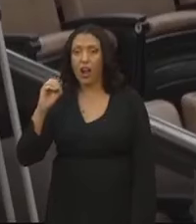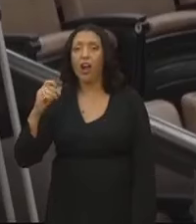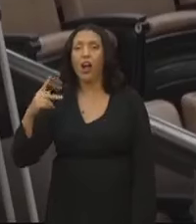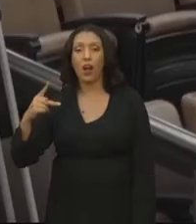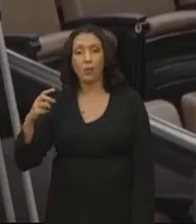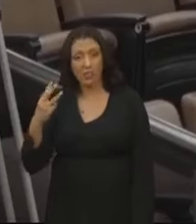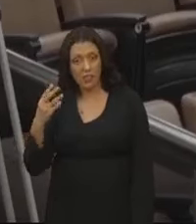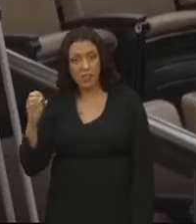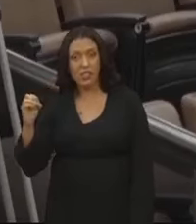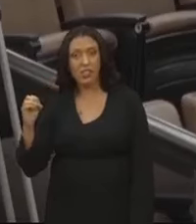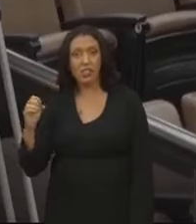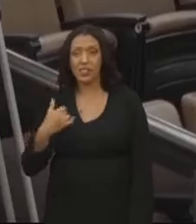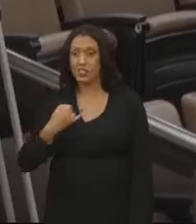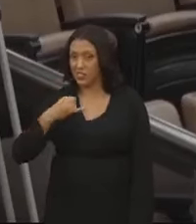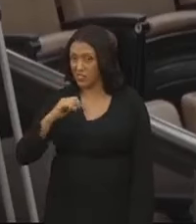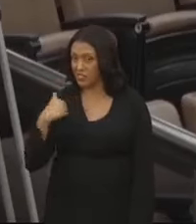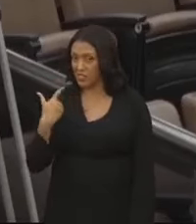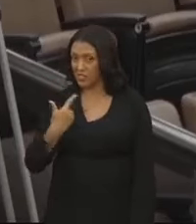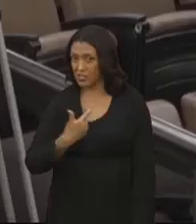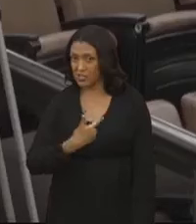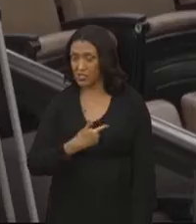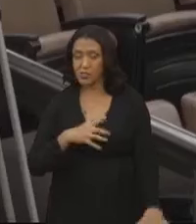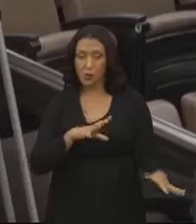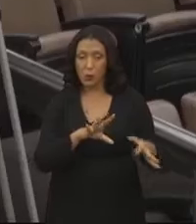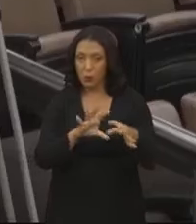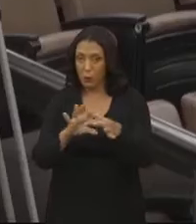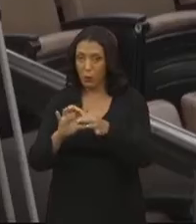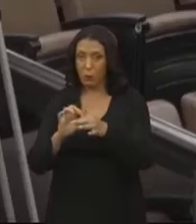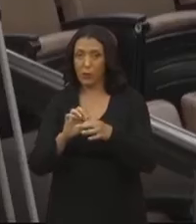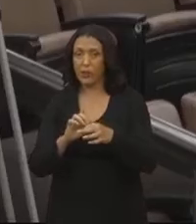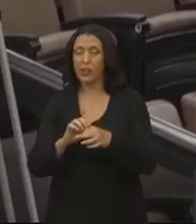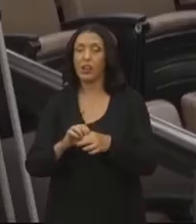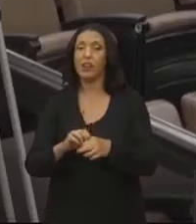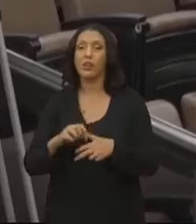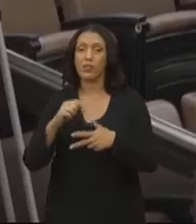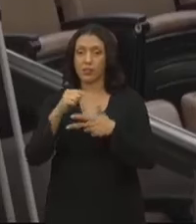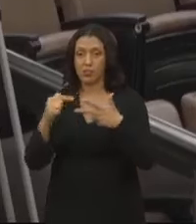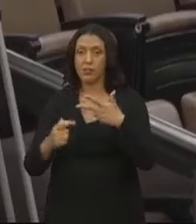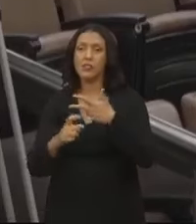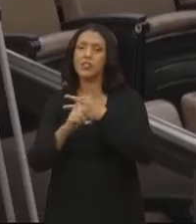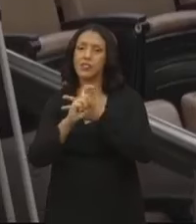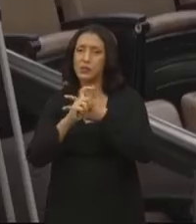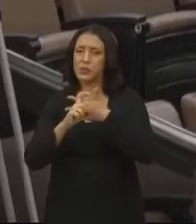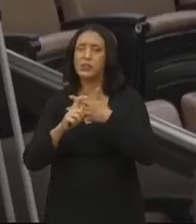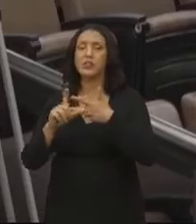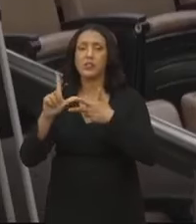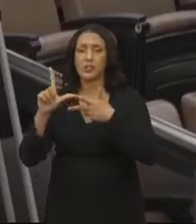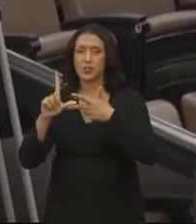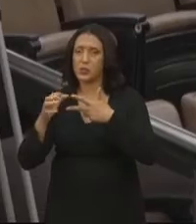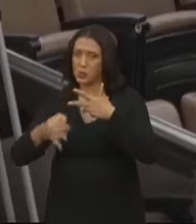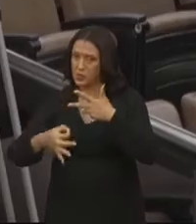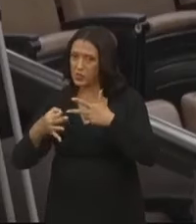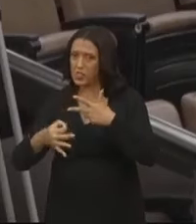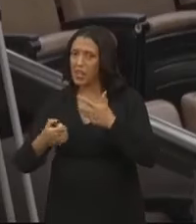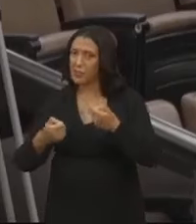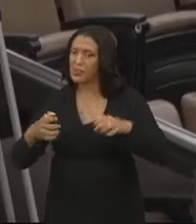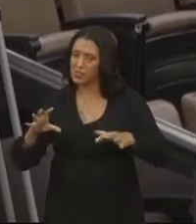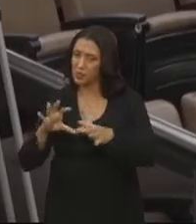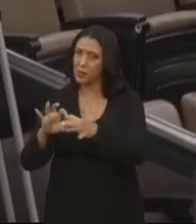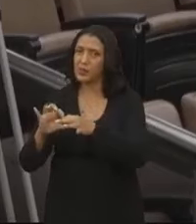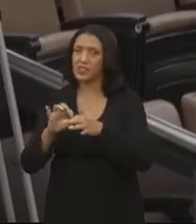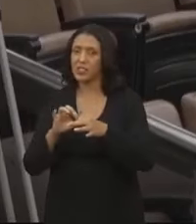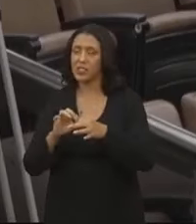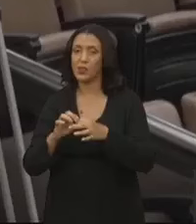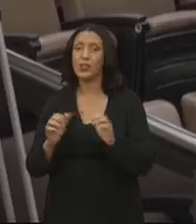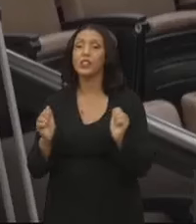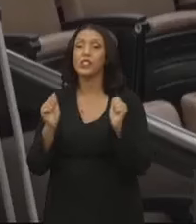público das distintas esferas, judiciário, executivo e legislativo, com o poder